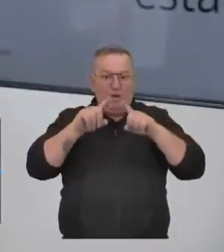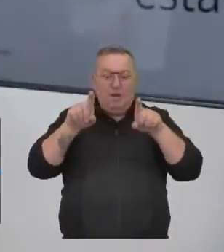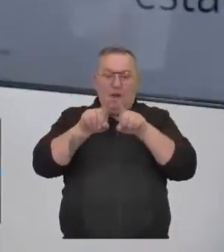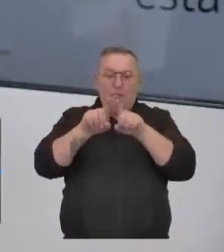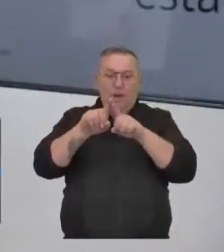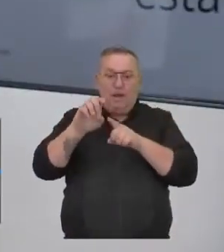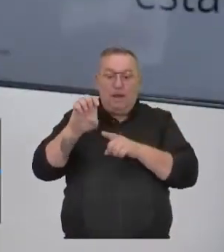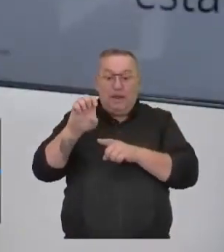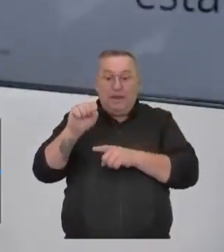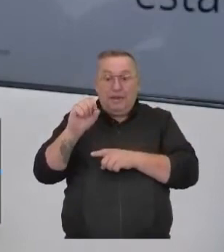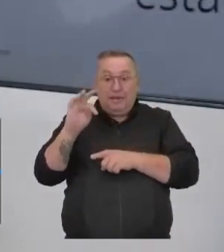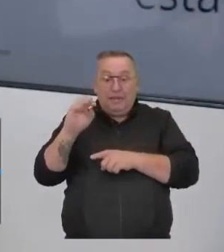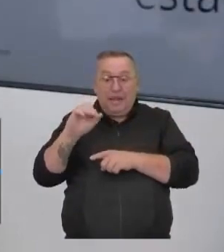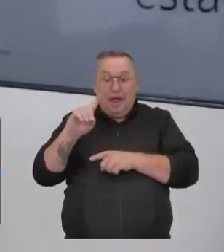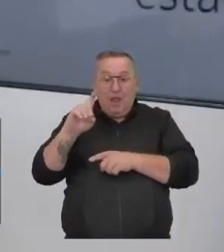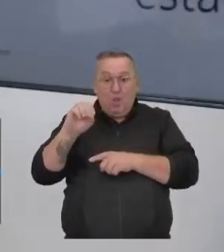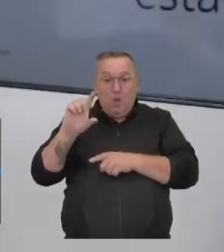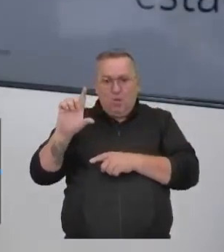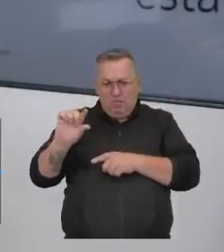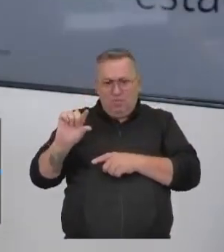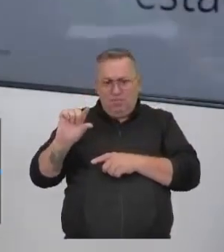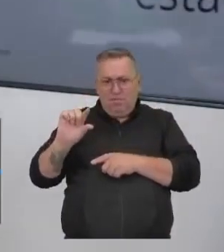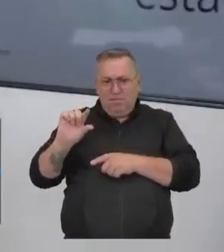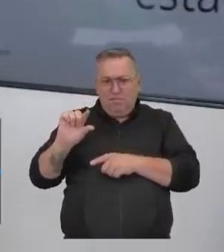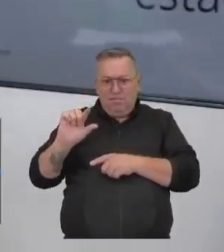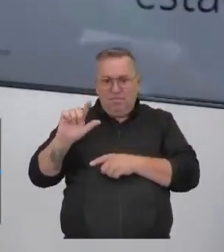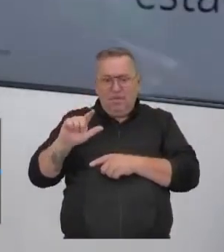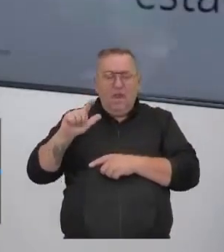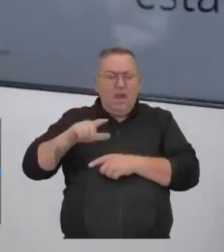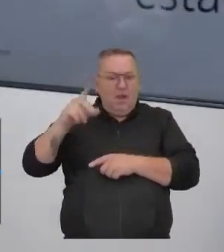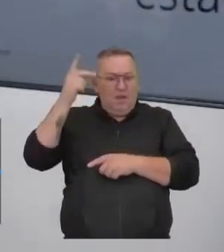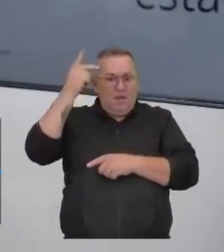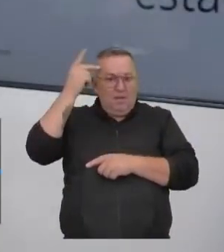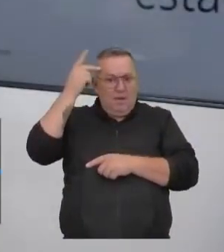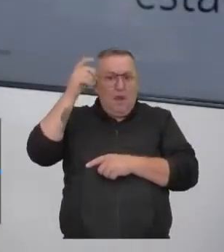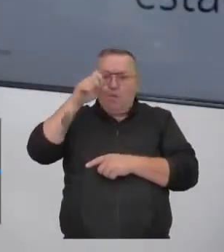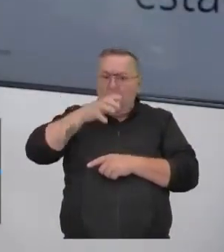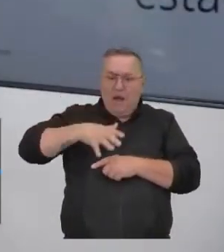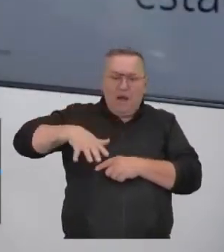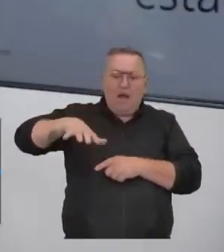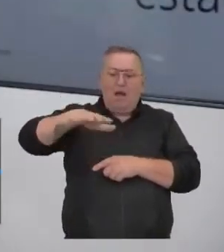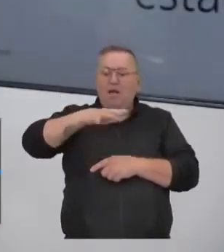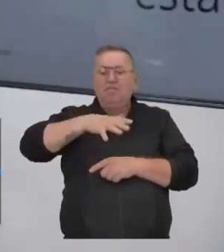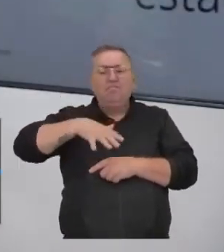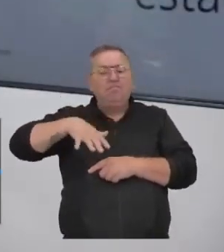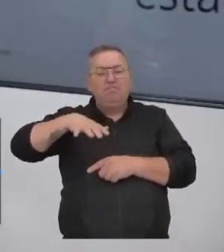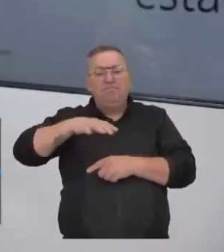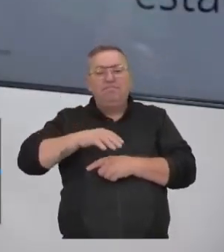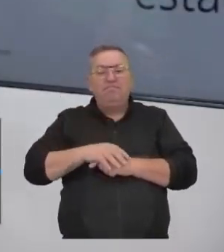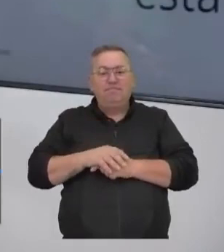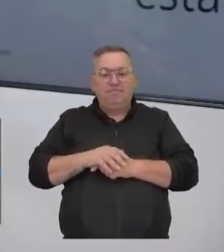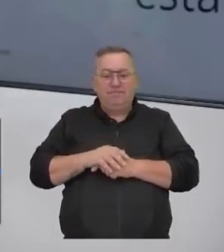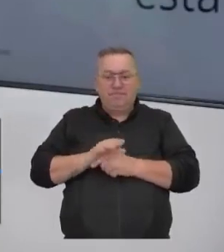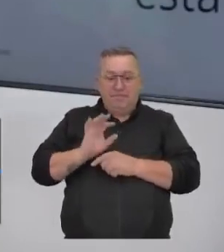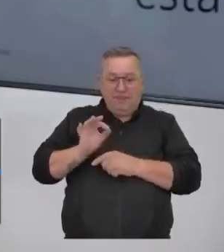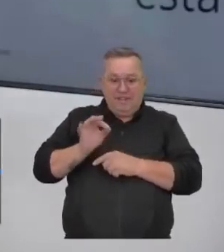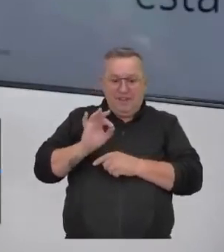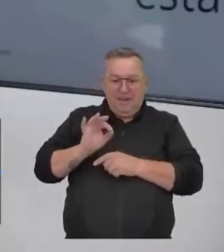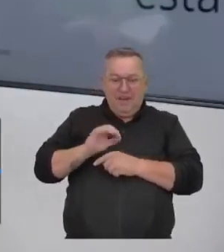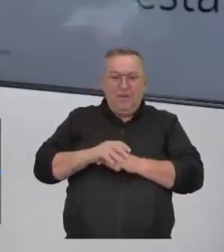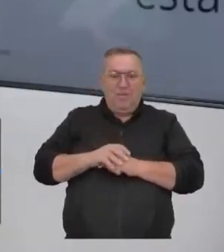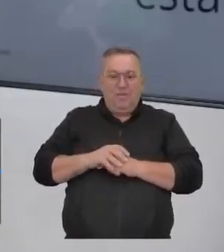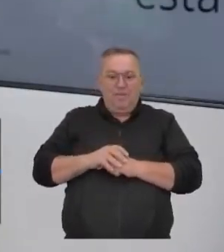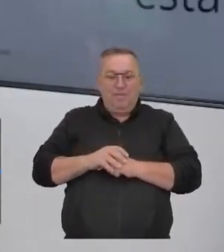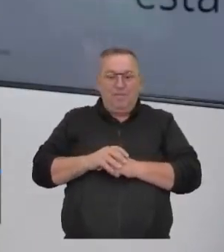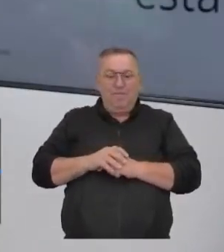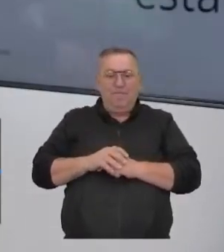estado com letra minúscula é, por exemplo, o estado de São Paulo. É uma área, né? É um território de uma área. Mas peraí, o que é